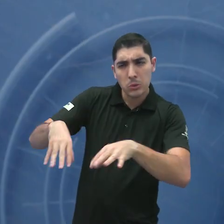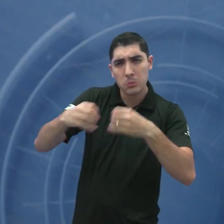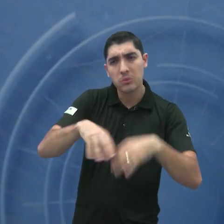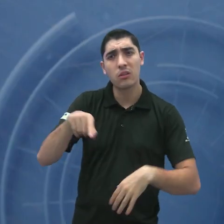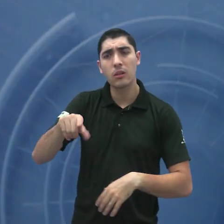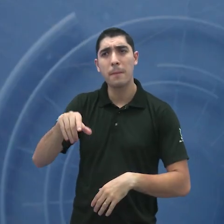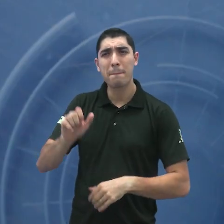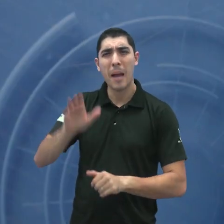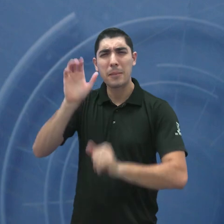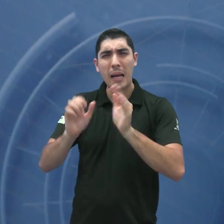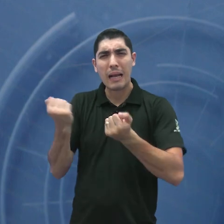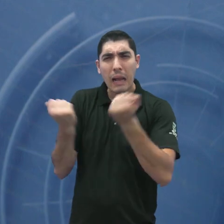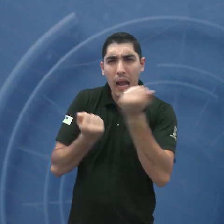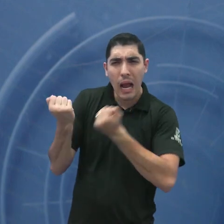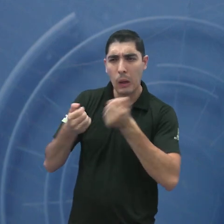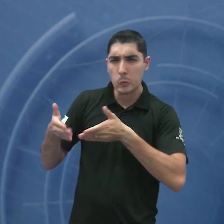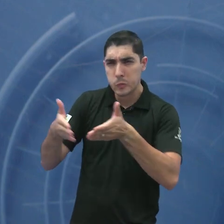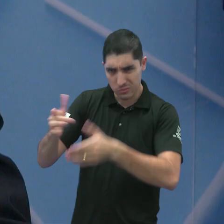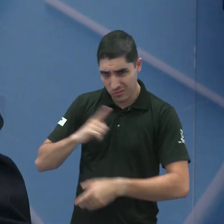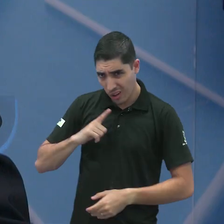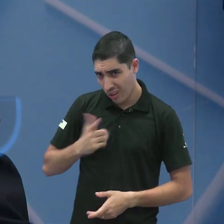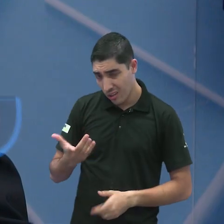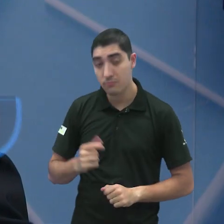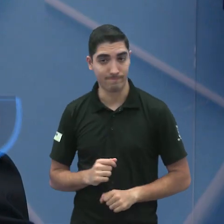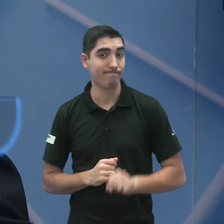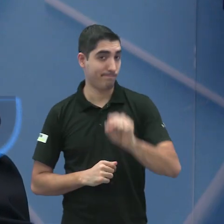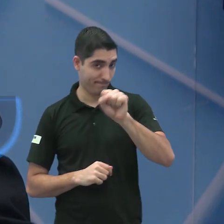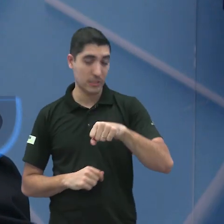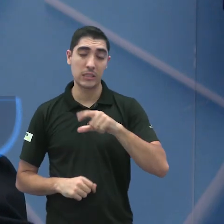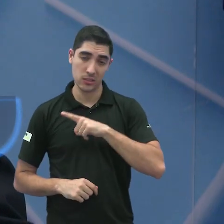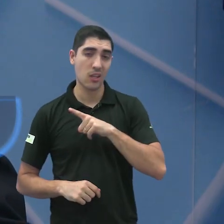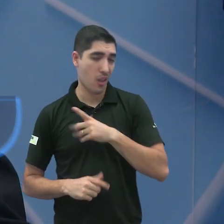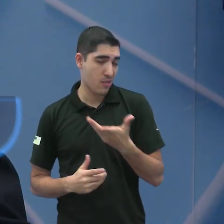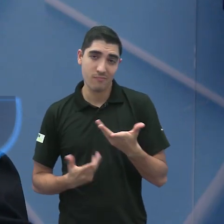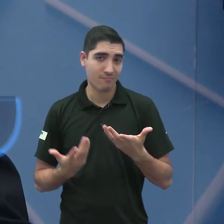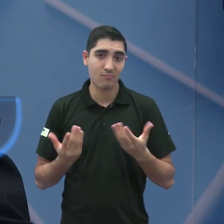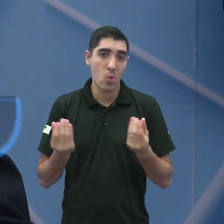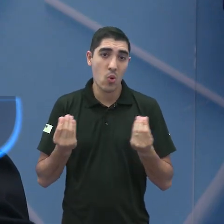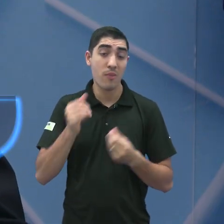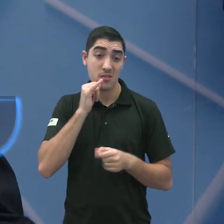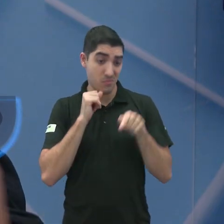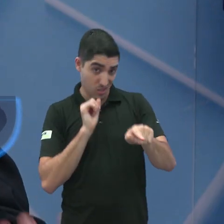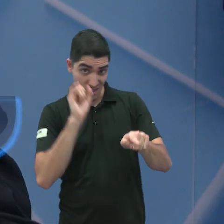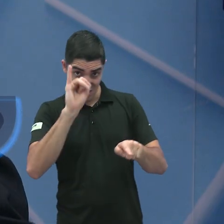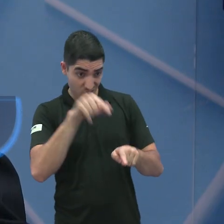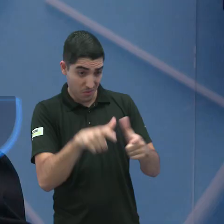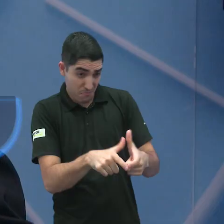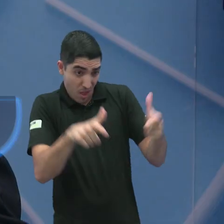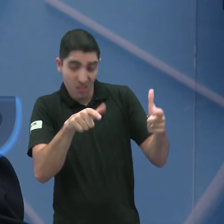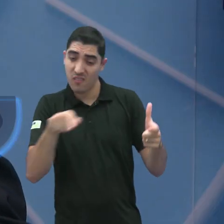de veículos nas estradas? Com certeza, isso com certeza, né? Isso aí é inevitável mesmo, o aumento de